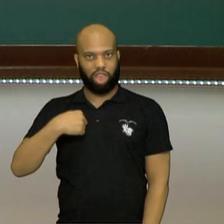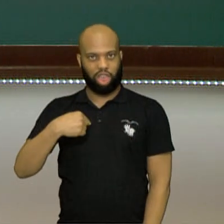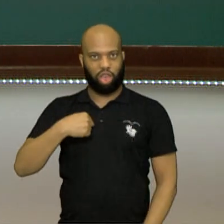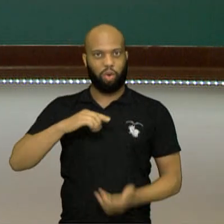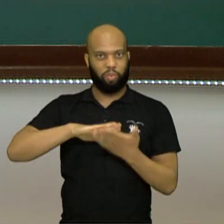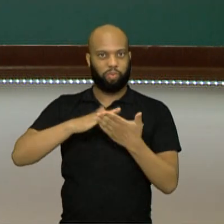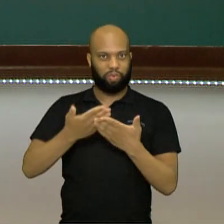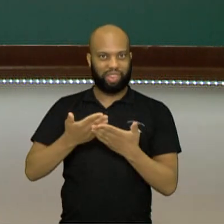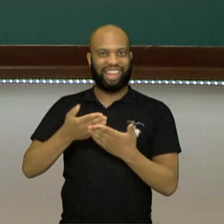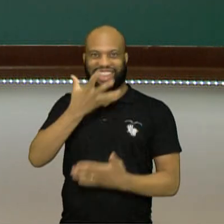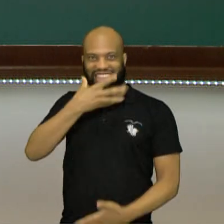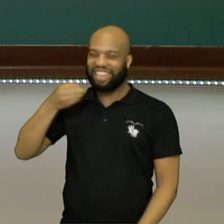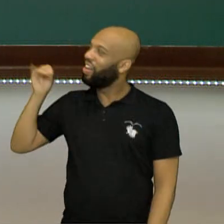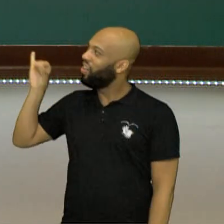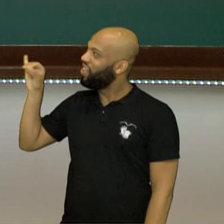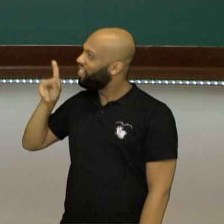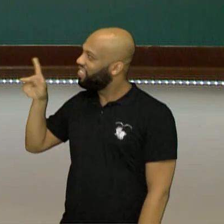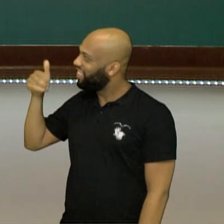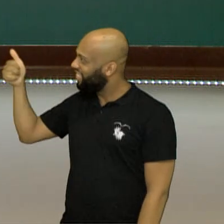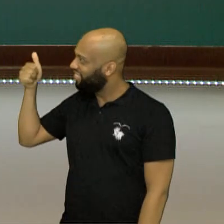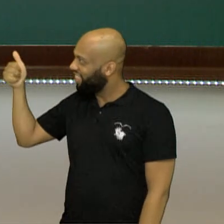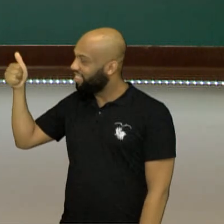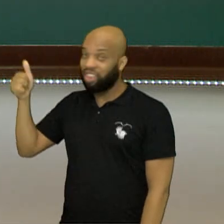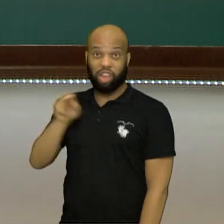esse é o Natan. Hi, Natan!